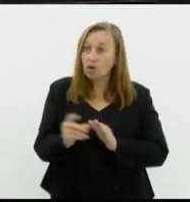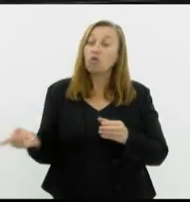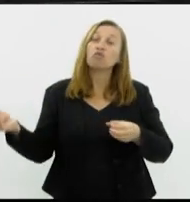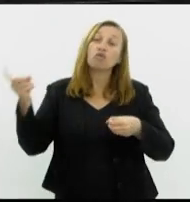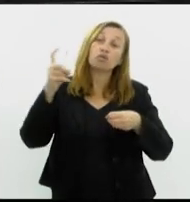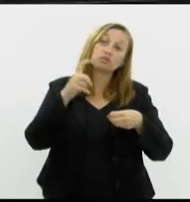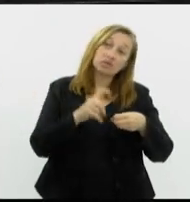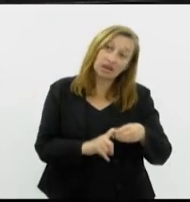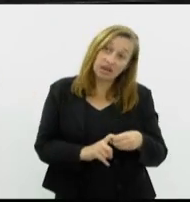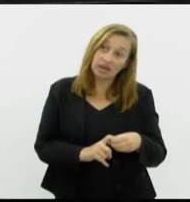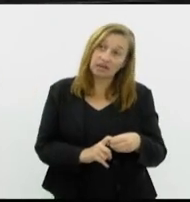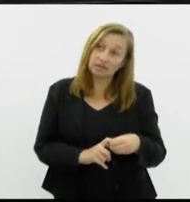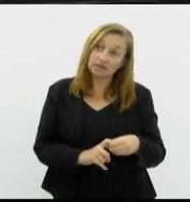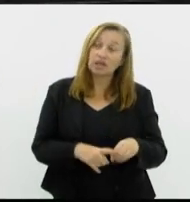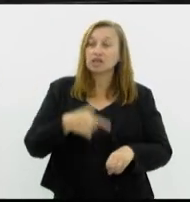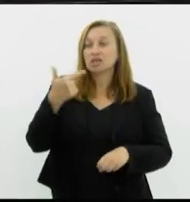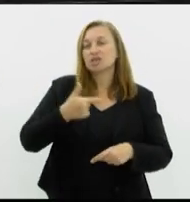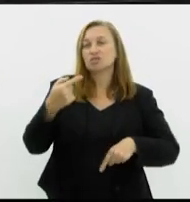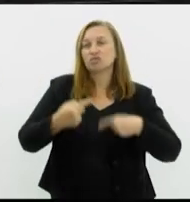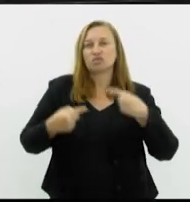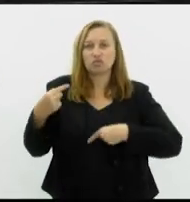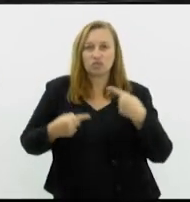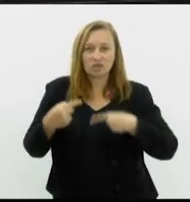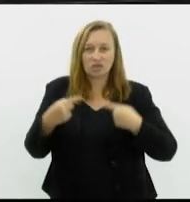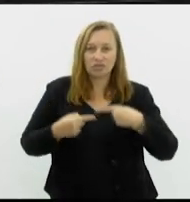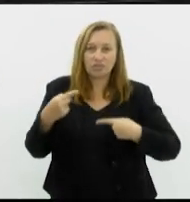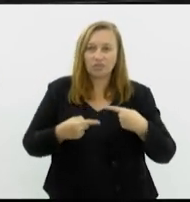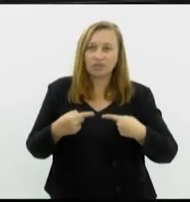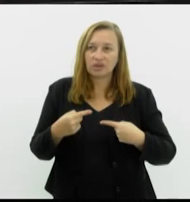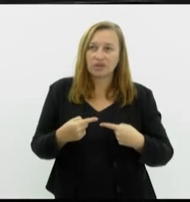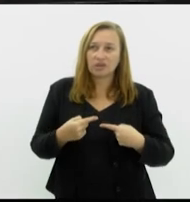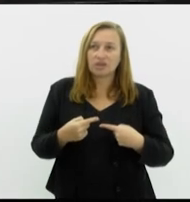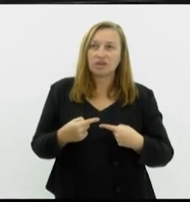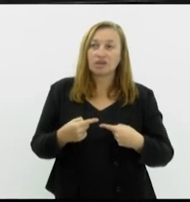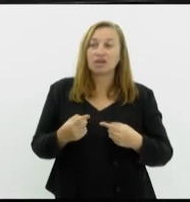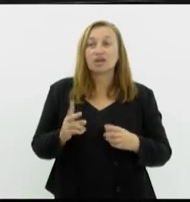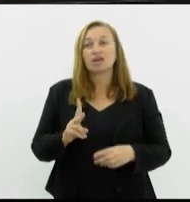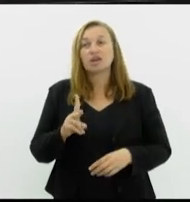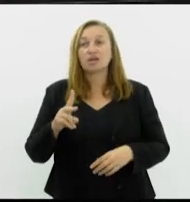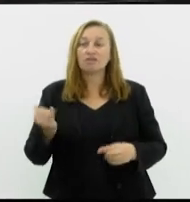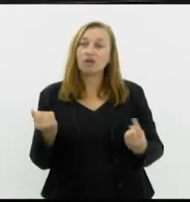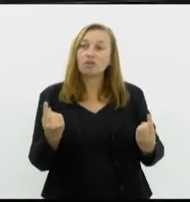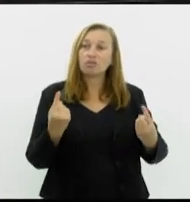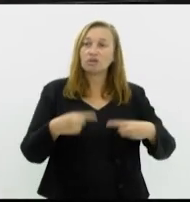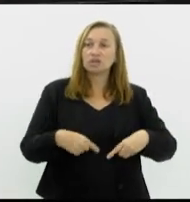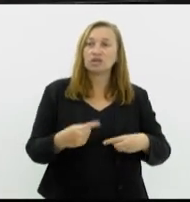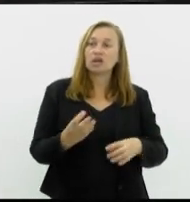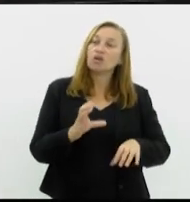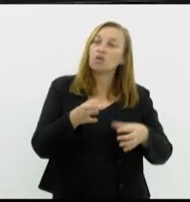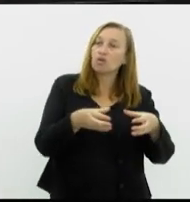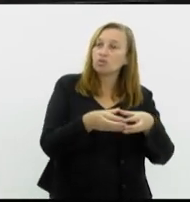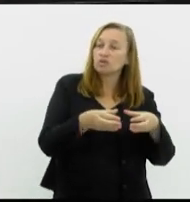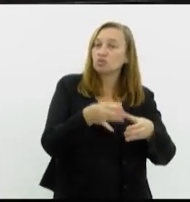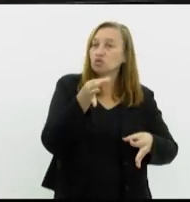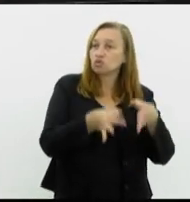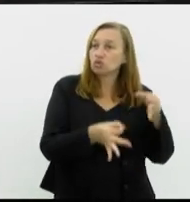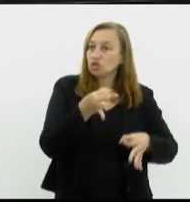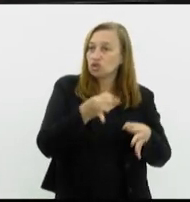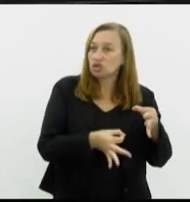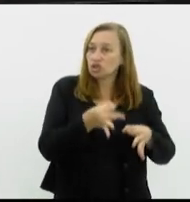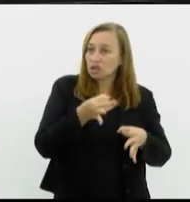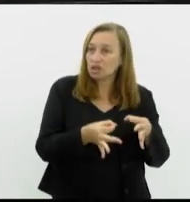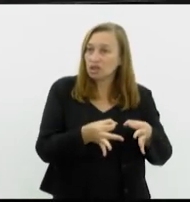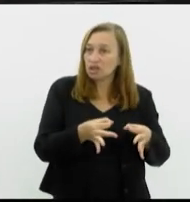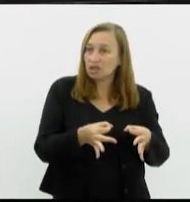voltará em segunda discussão e vai competir a Comissão de Constituição e Justiça